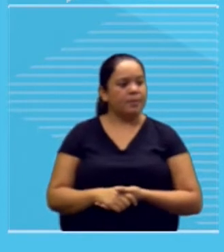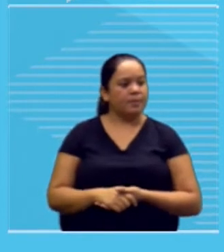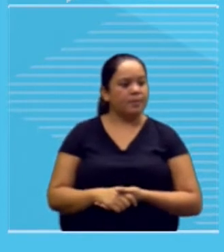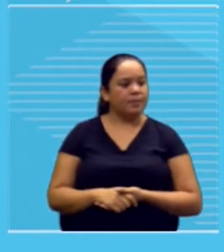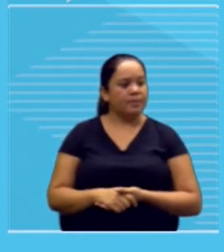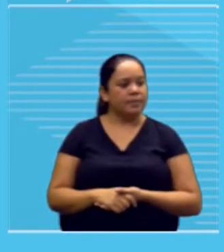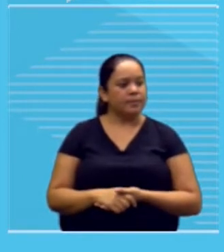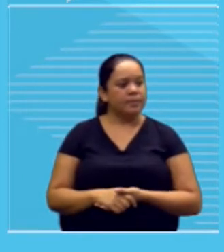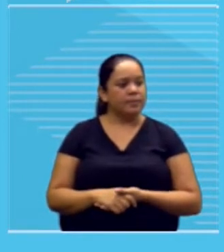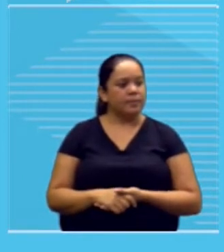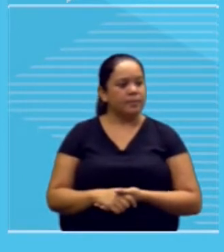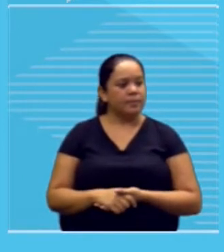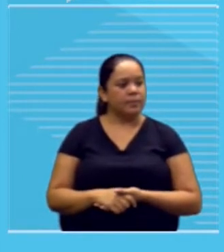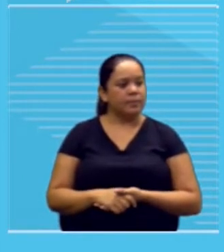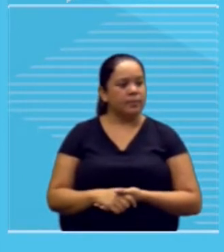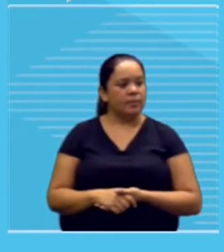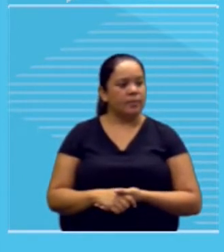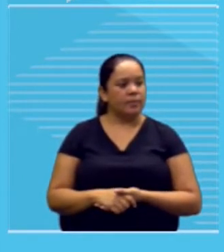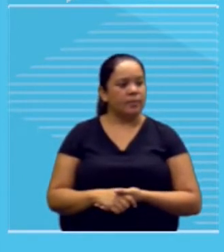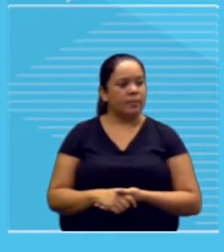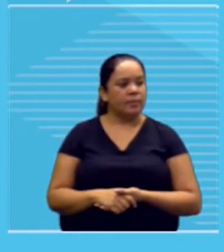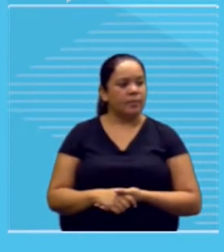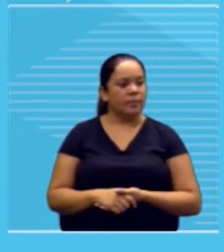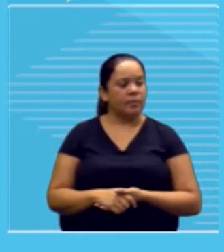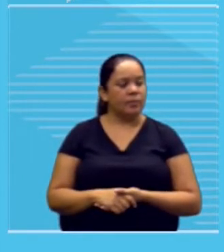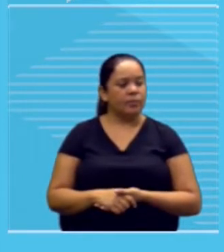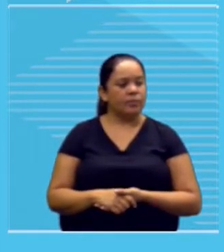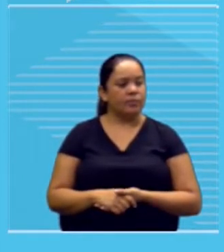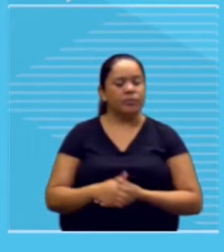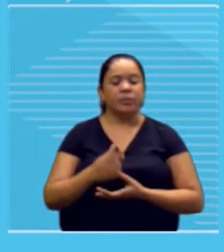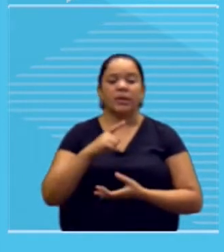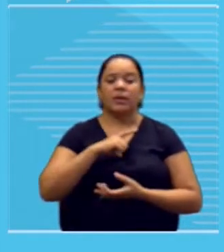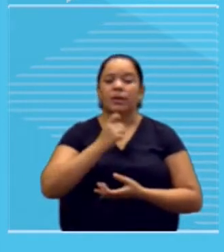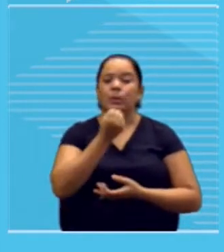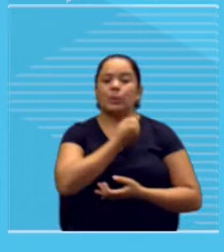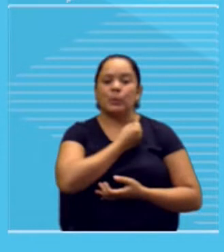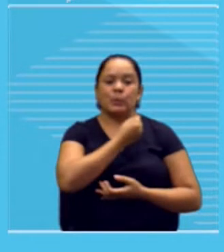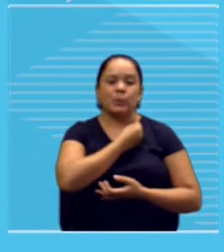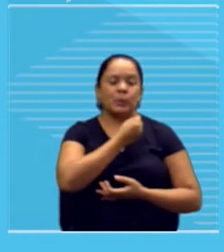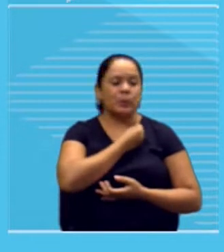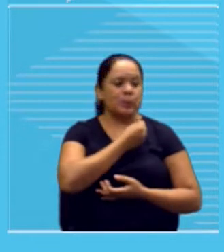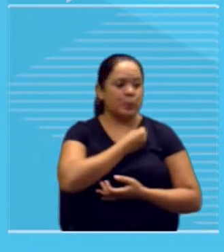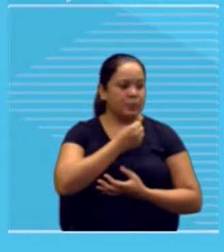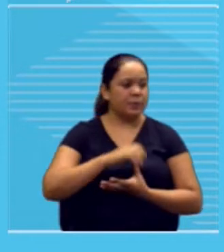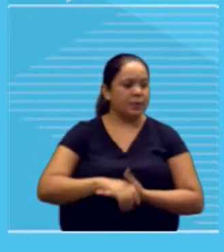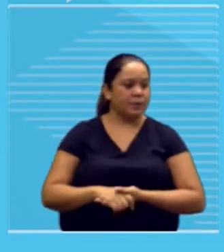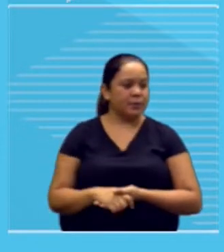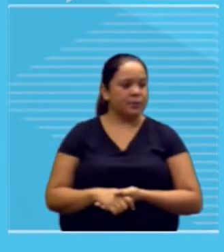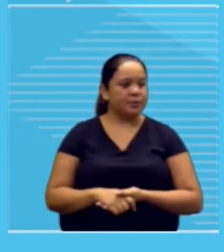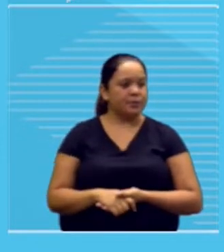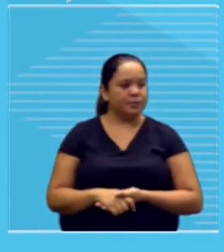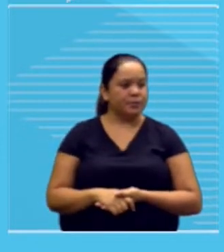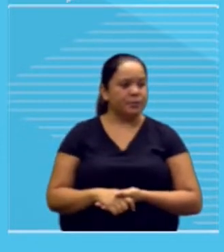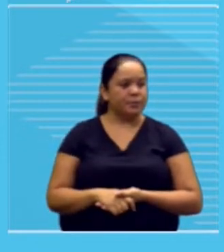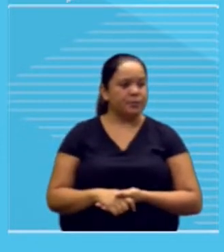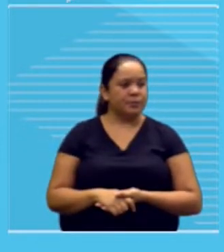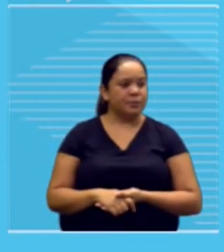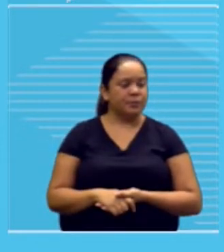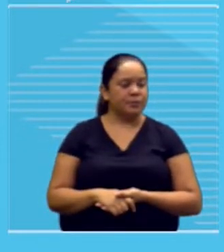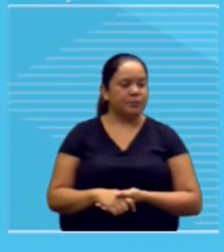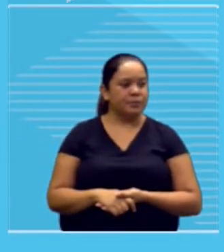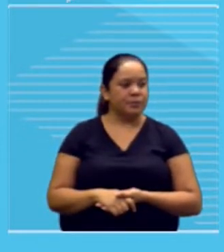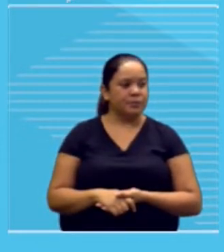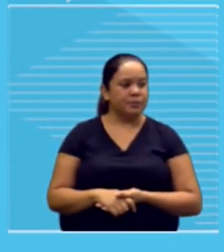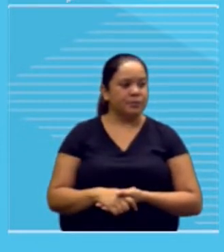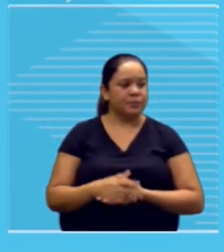1 6 6 3 1 2 1 2 beleza e aparecemos ingredientes sim né gente aparece aqui observe